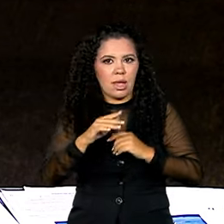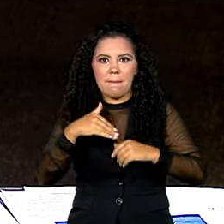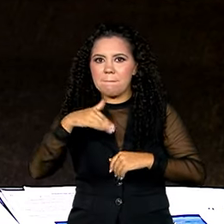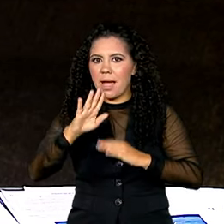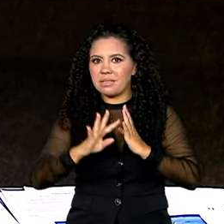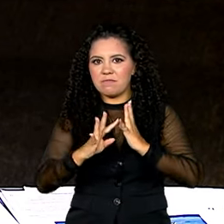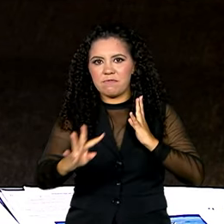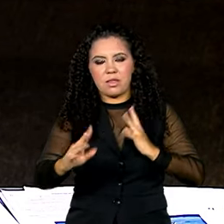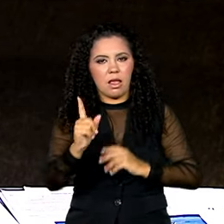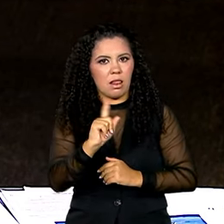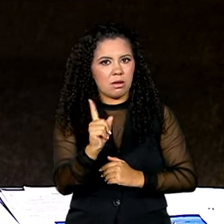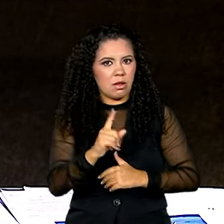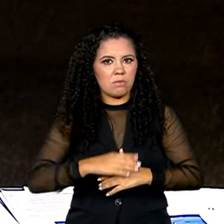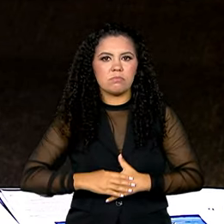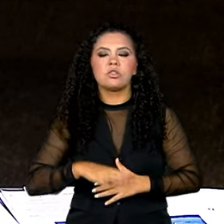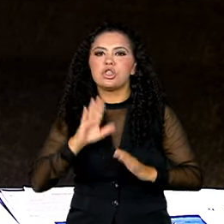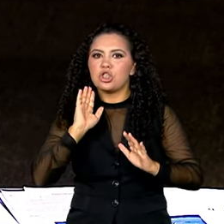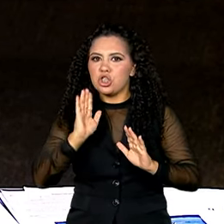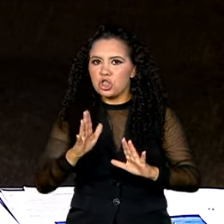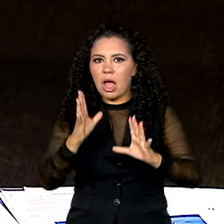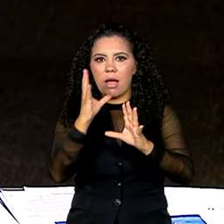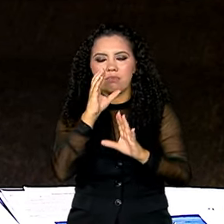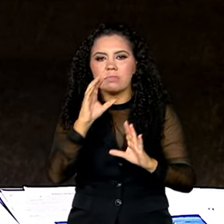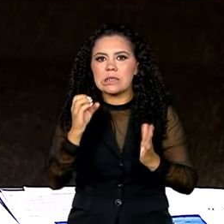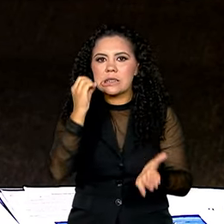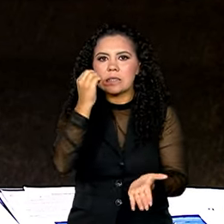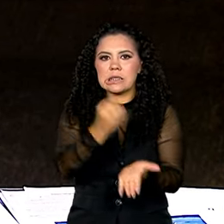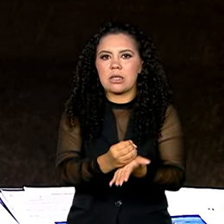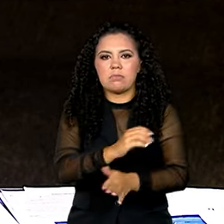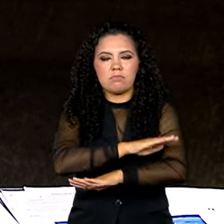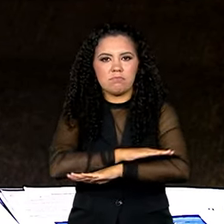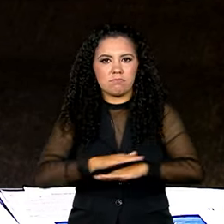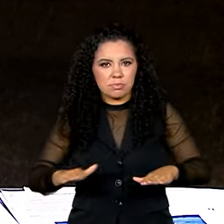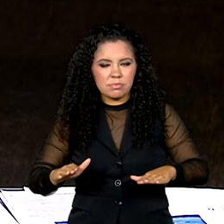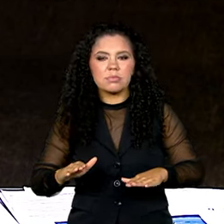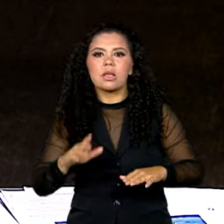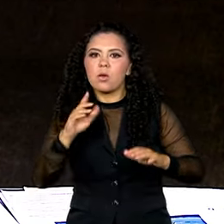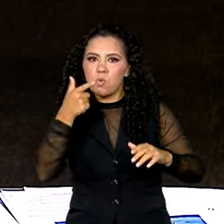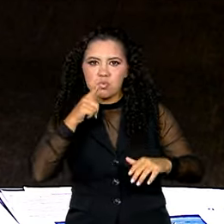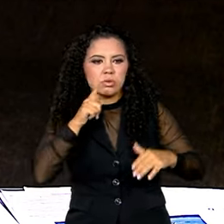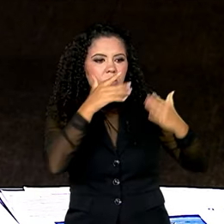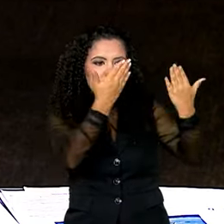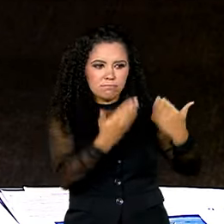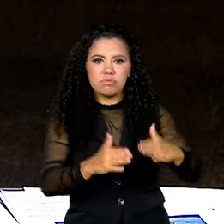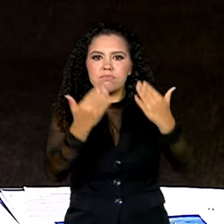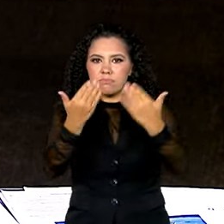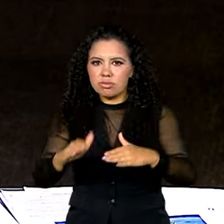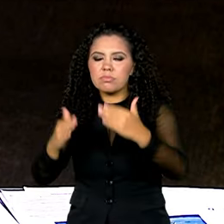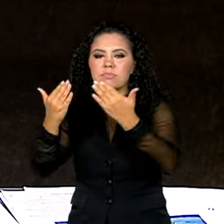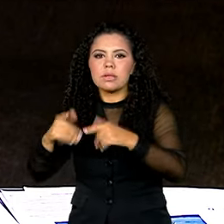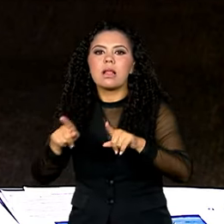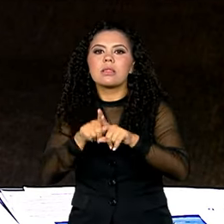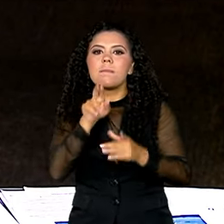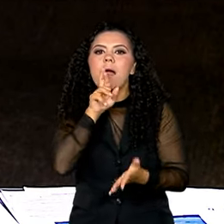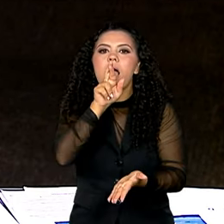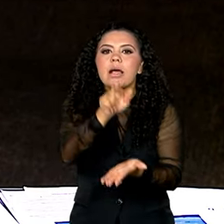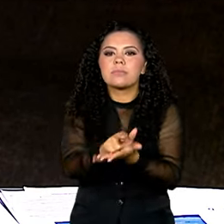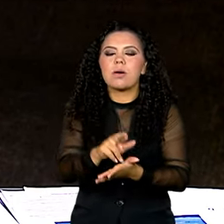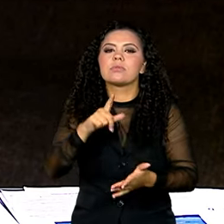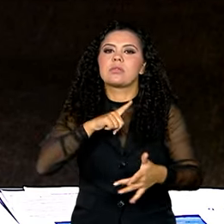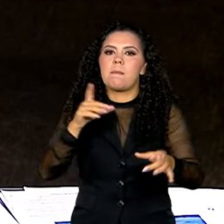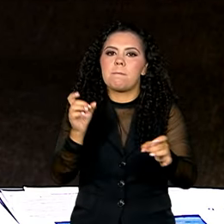que tenha feito a sua solicitação e que não tenha tido a análise feita e o deferimento